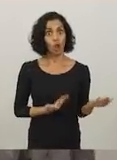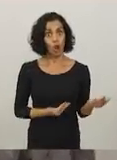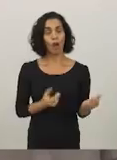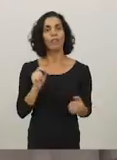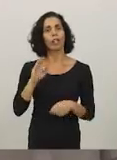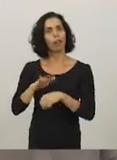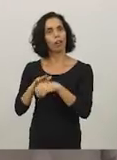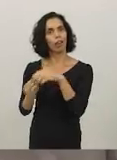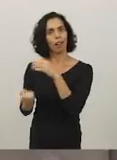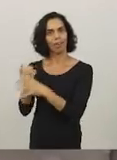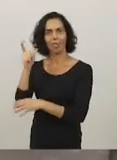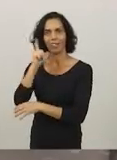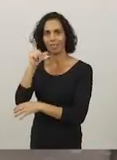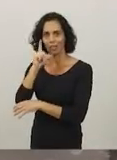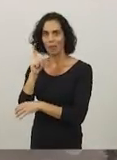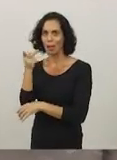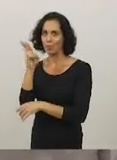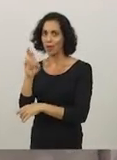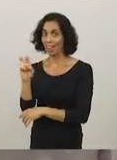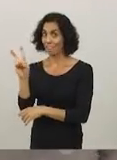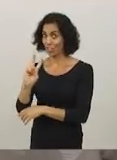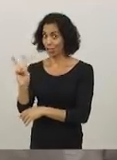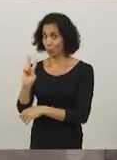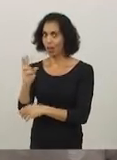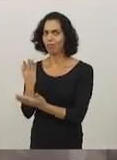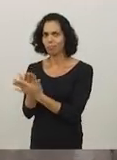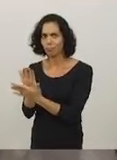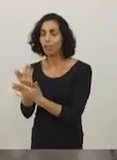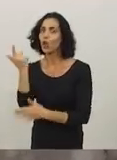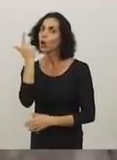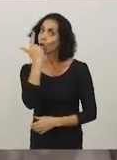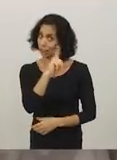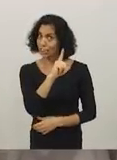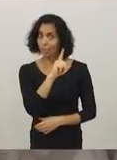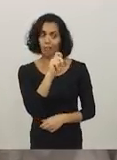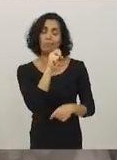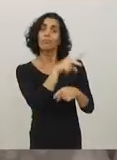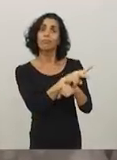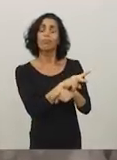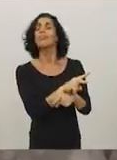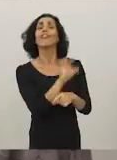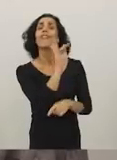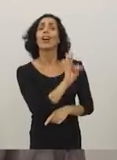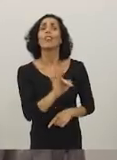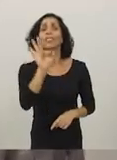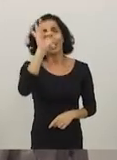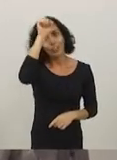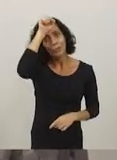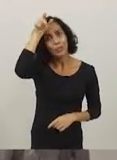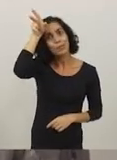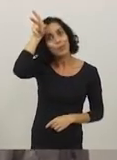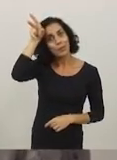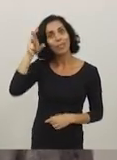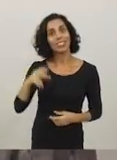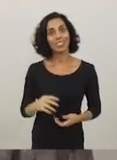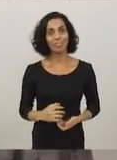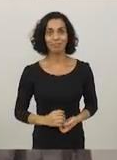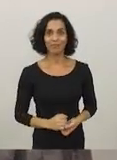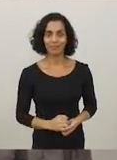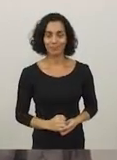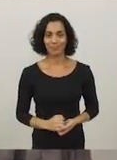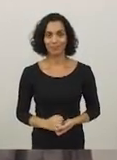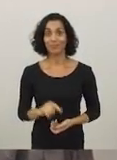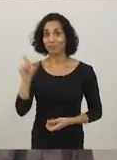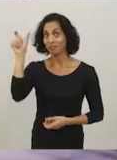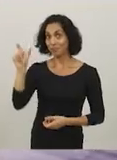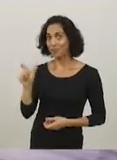jovens que, através do pré-vestibular comunitário que foi projetado pelo Lindbergh Faria, eles conseguiram entrar na